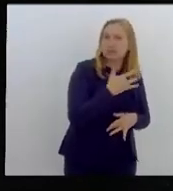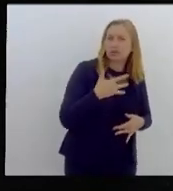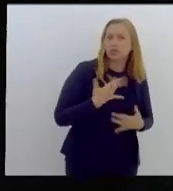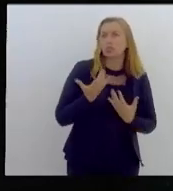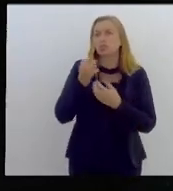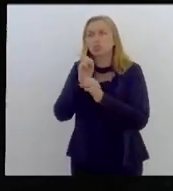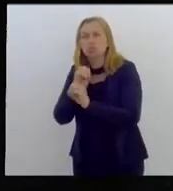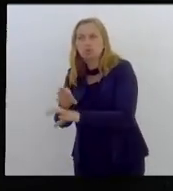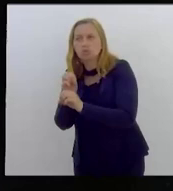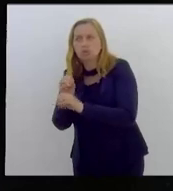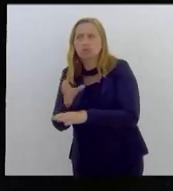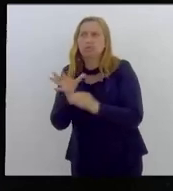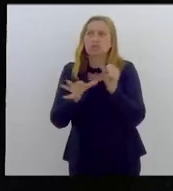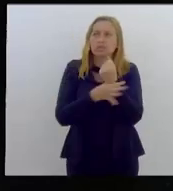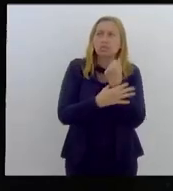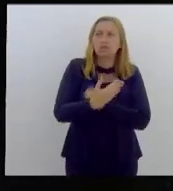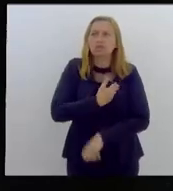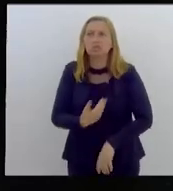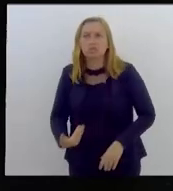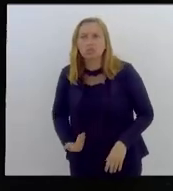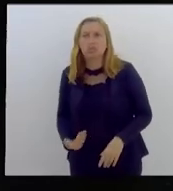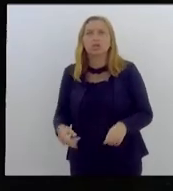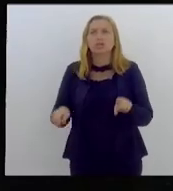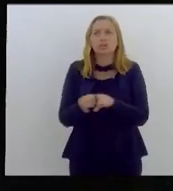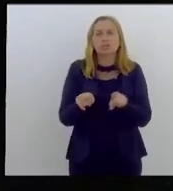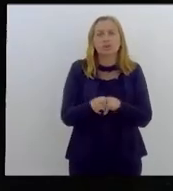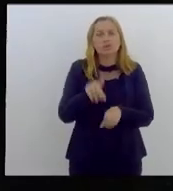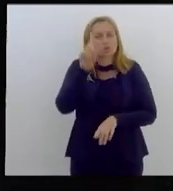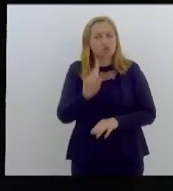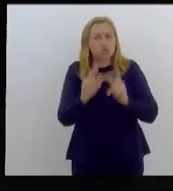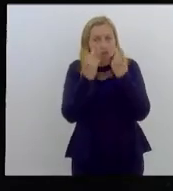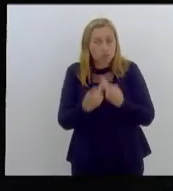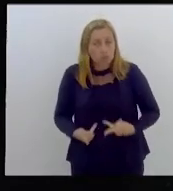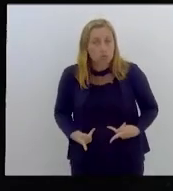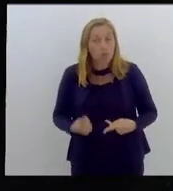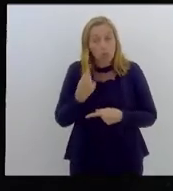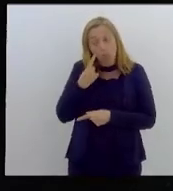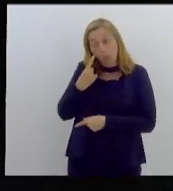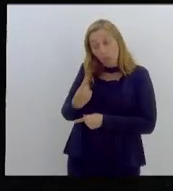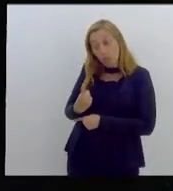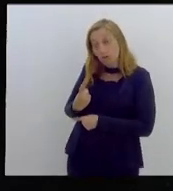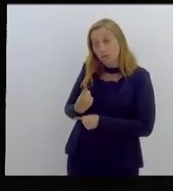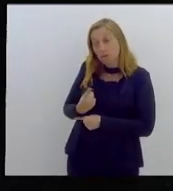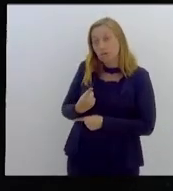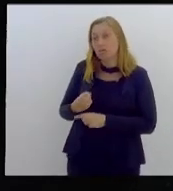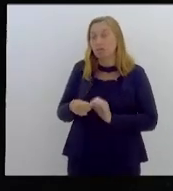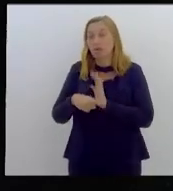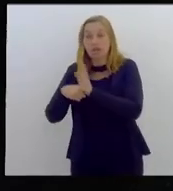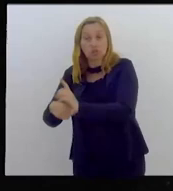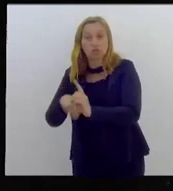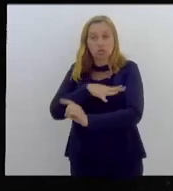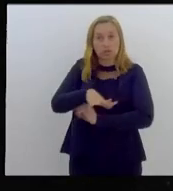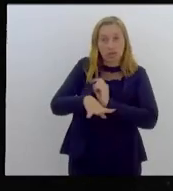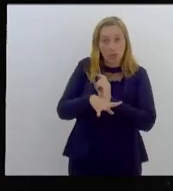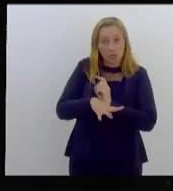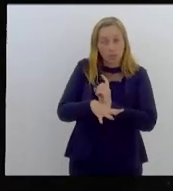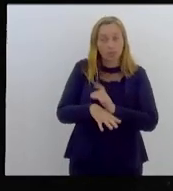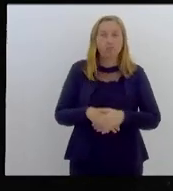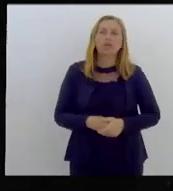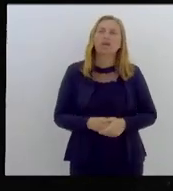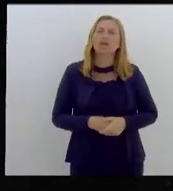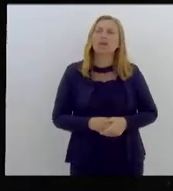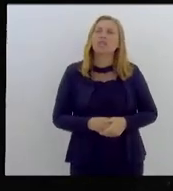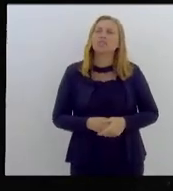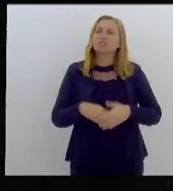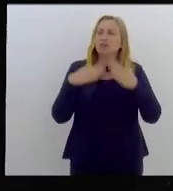na educação, na segurança pública e nos direitos humanos, olhando então para a assistência social. Durante